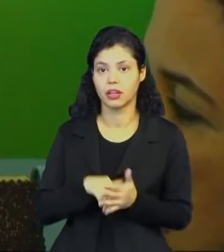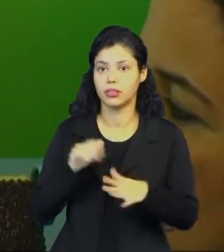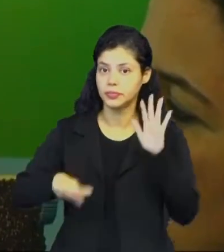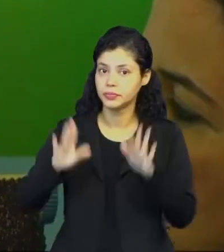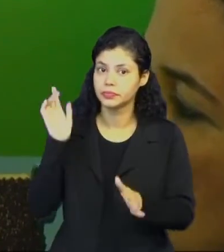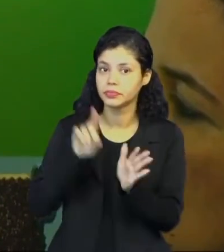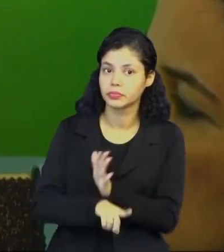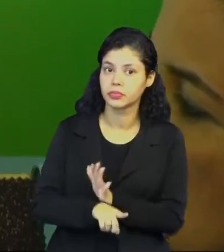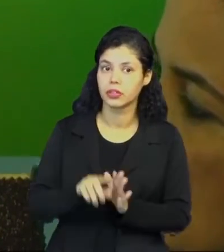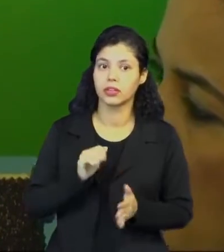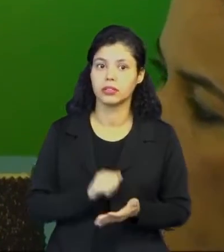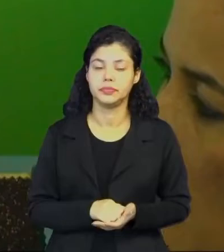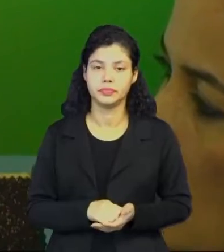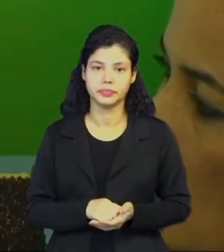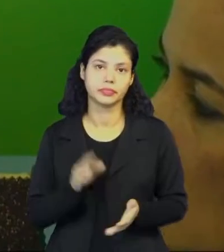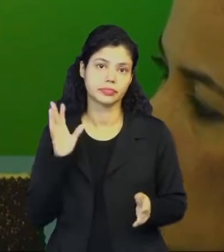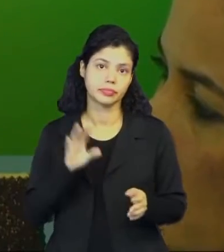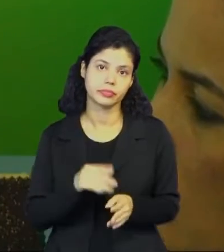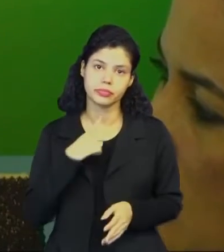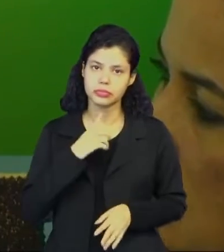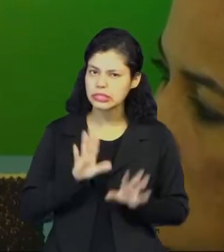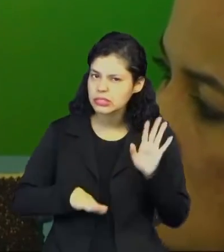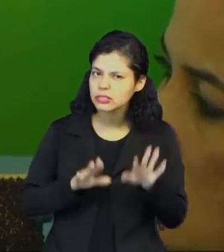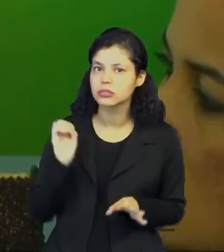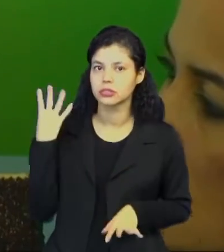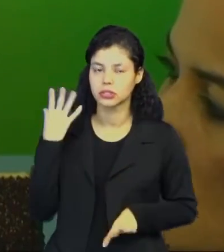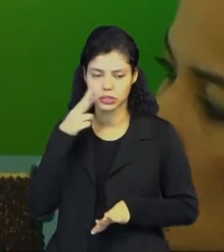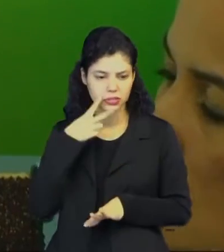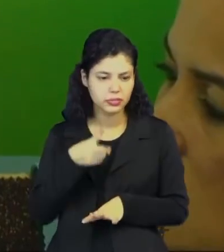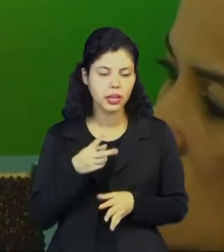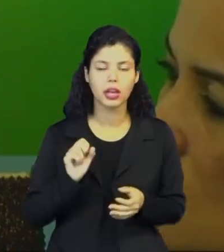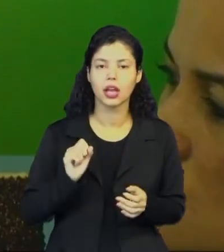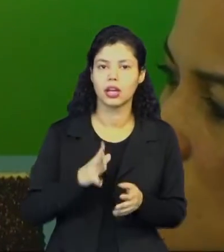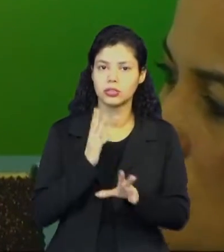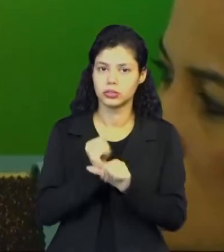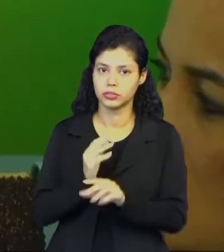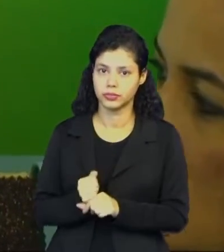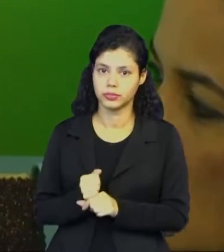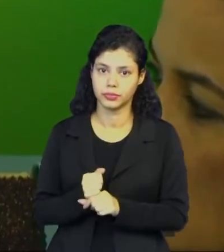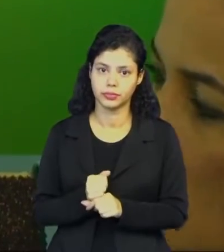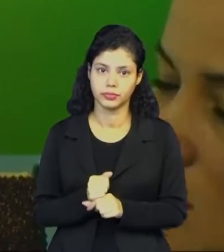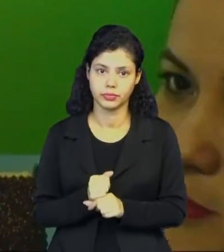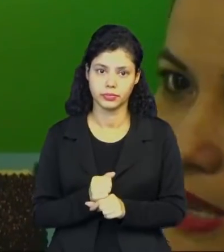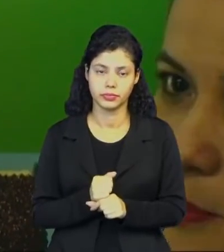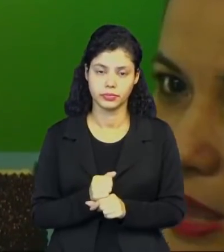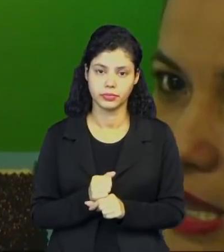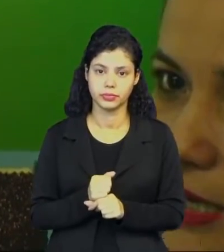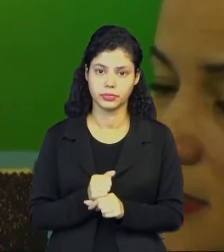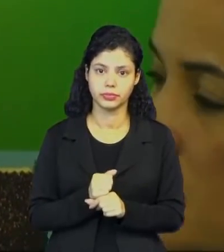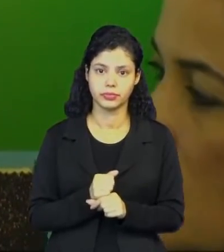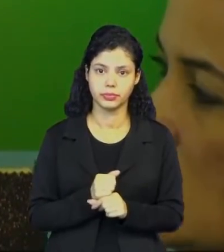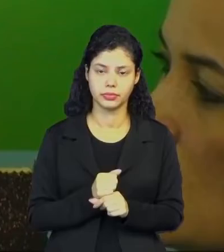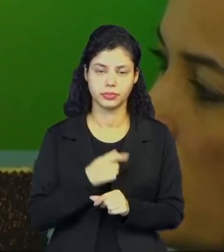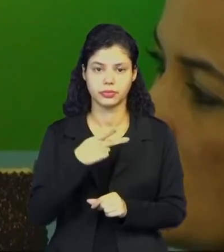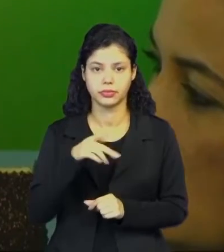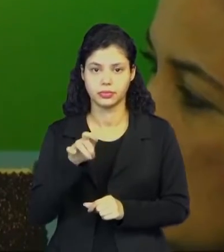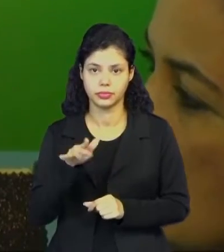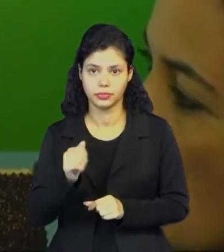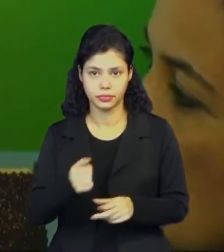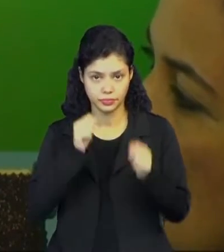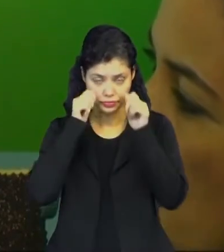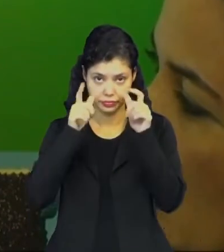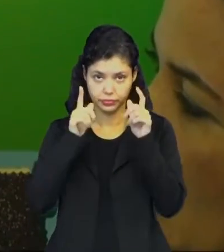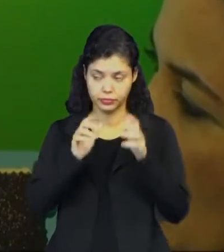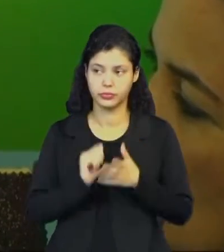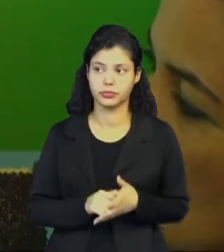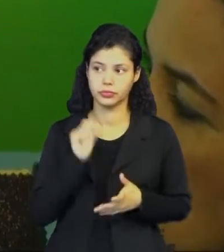as questões vêm assim, ó, e você é pego por essas coisinhas que eu chamo de pega-pega, né? Você não prestar